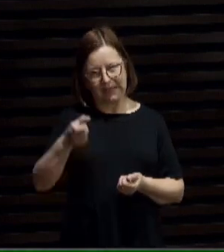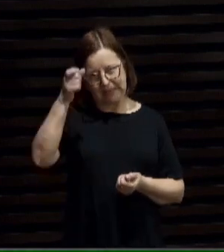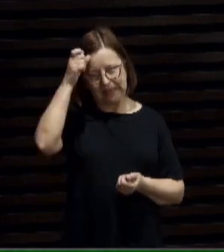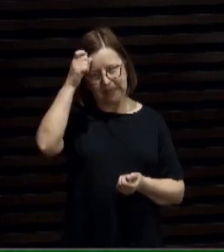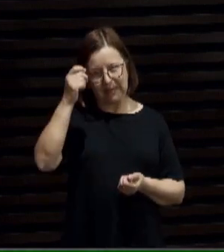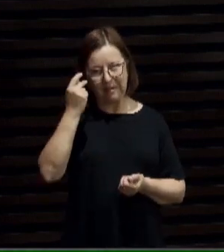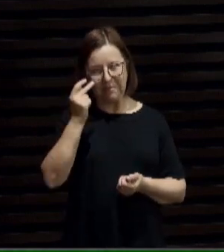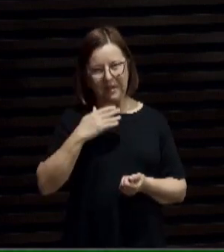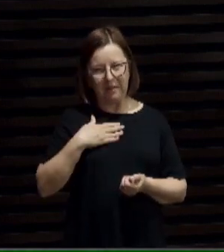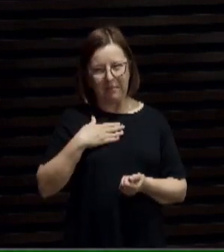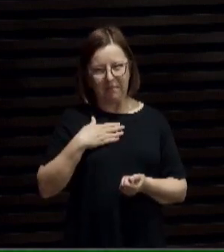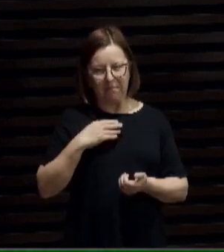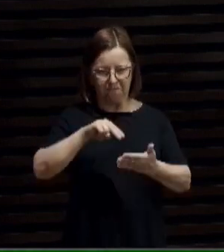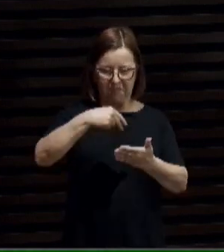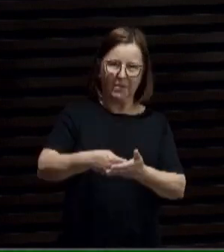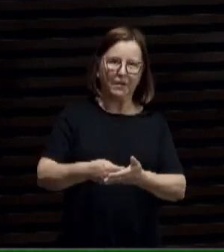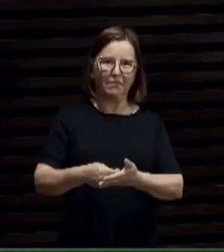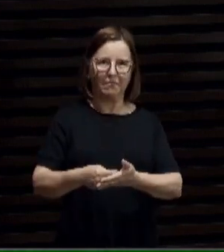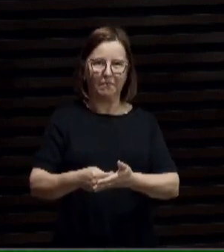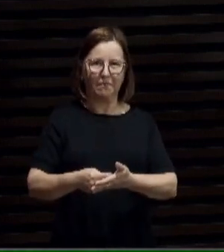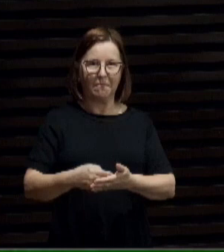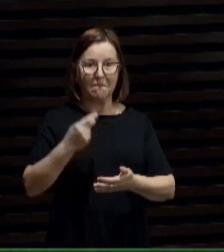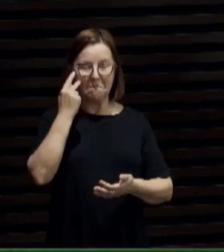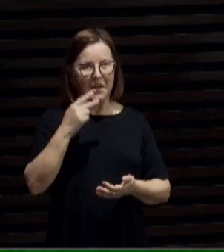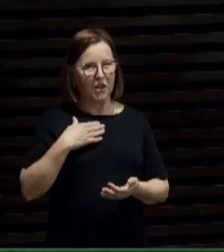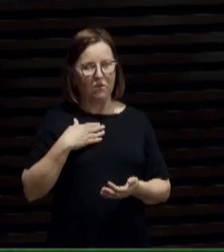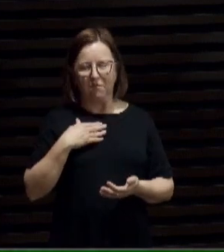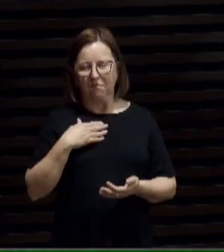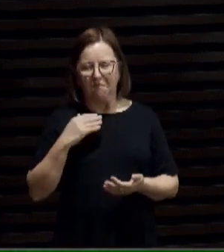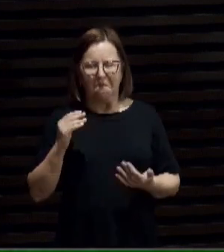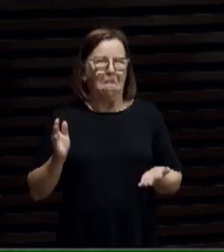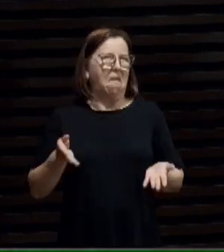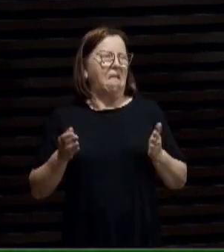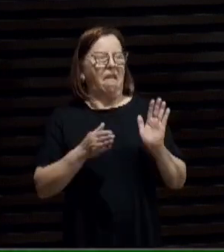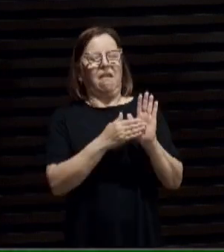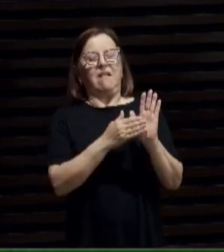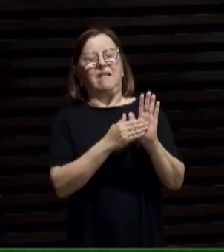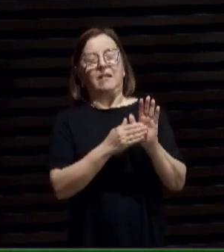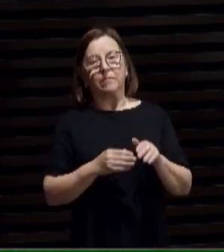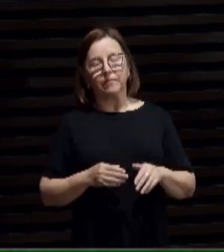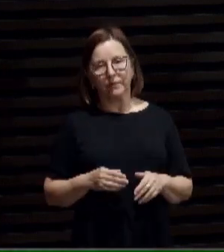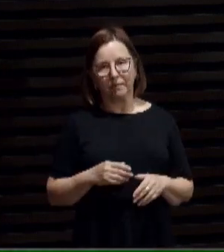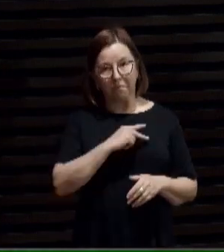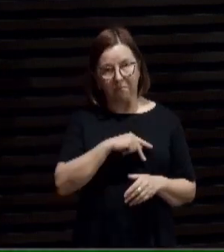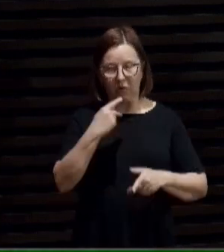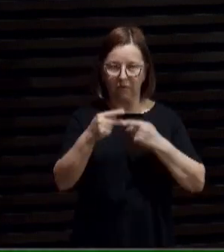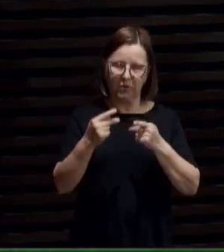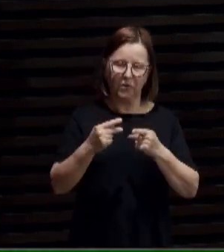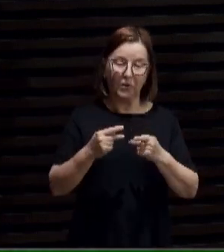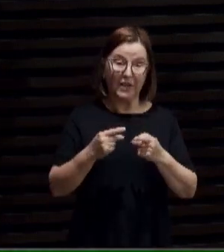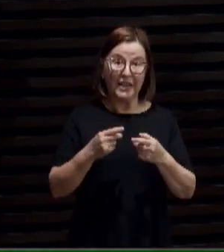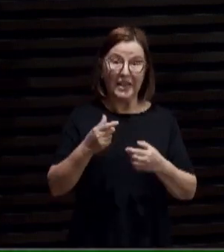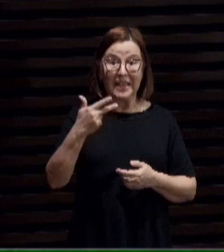nocauteasse, para que eu não me exaltasse. E ele disse, por 3 vezes eu orei ao Senhor para